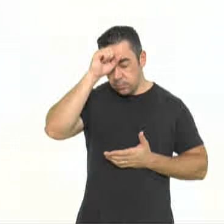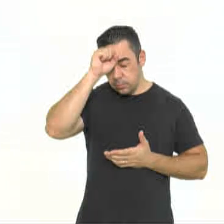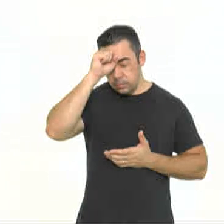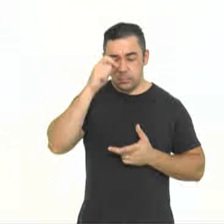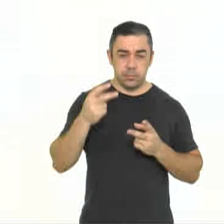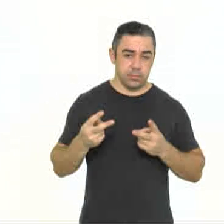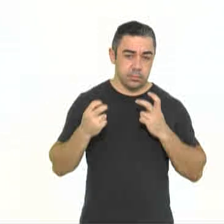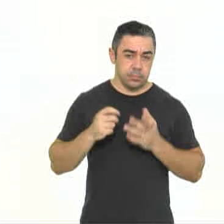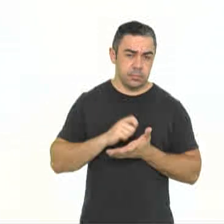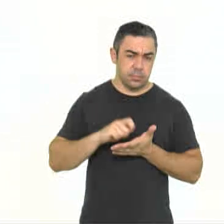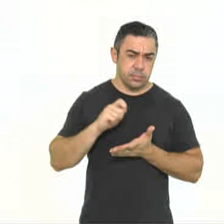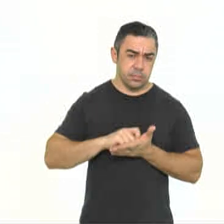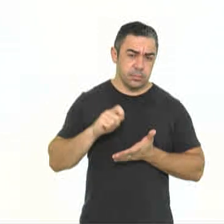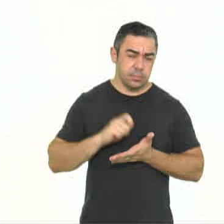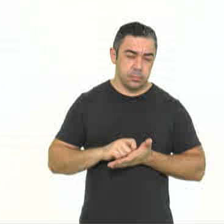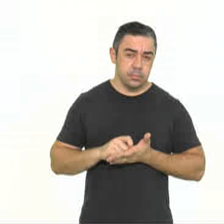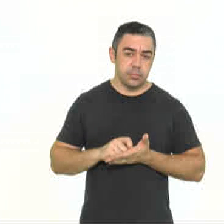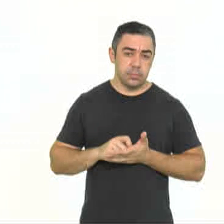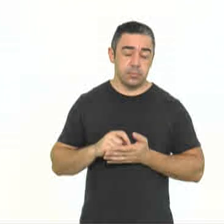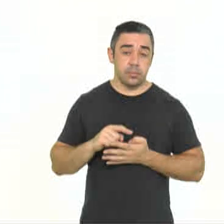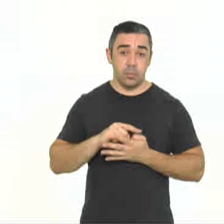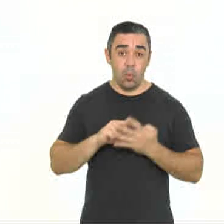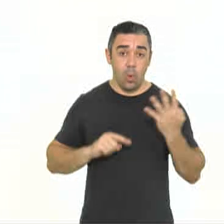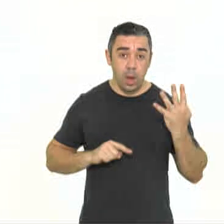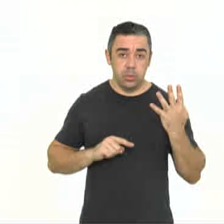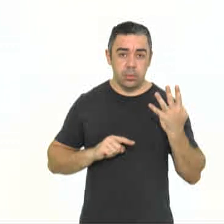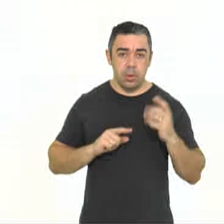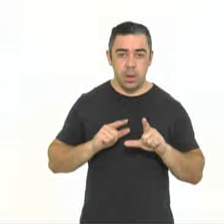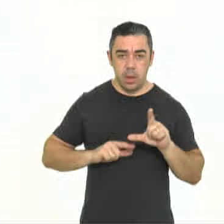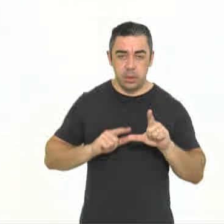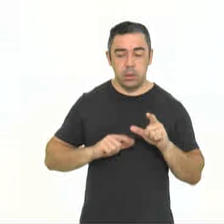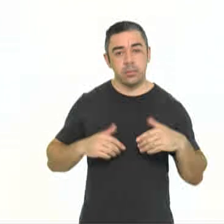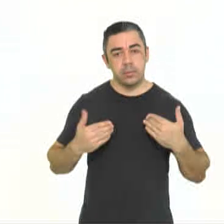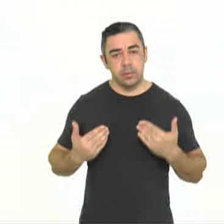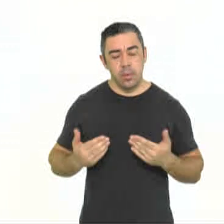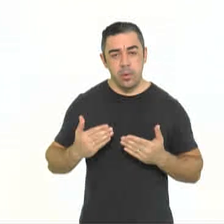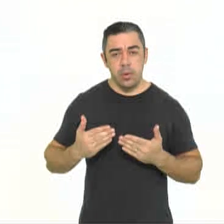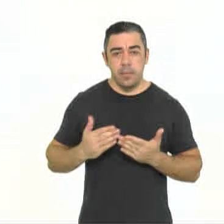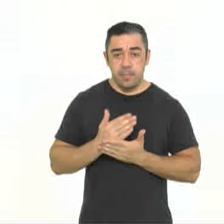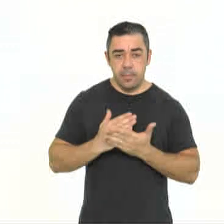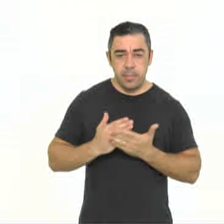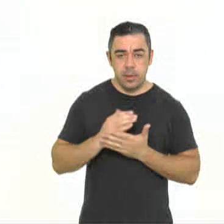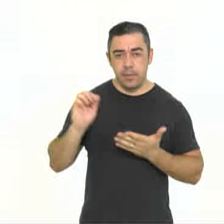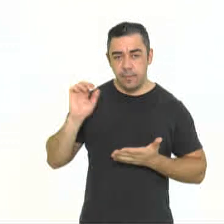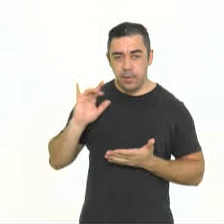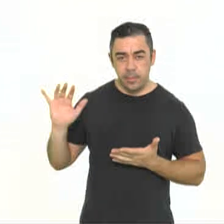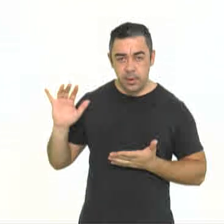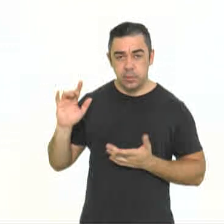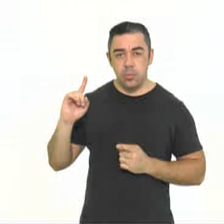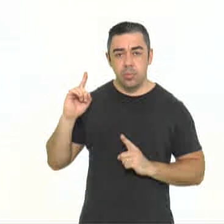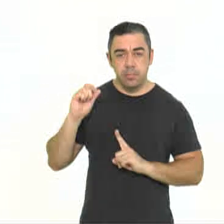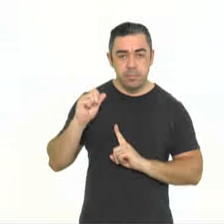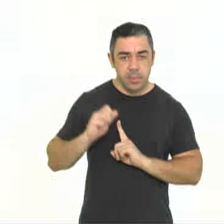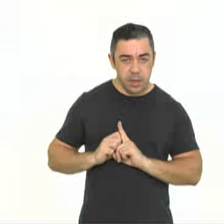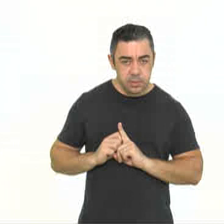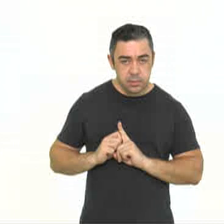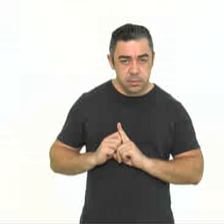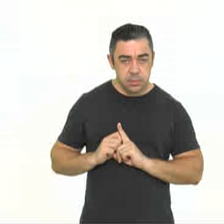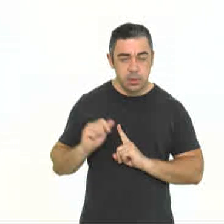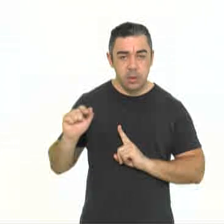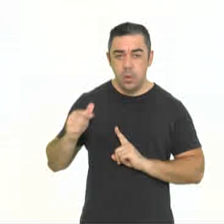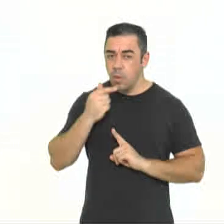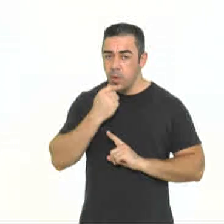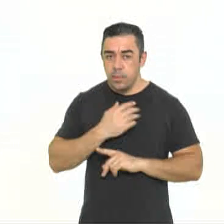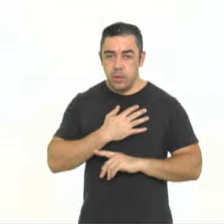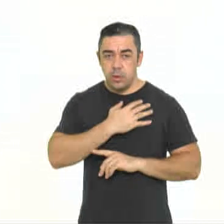e a escrever nem sequer 4 letras. Enfim, com metade do alfabeto levamos um mês e o senhor barão